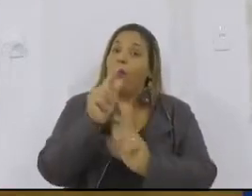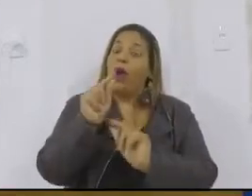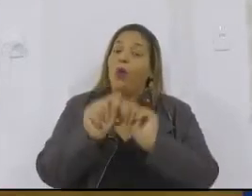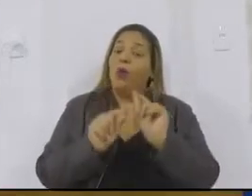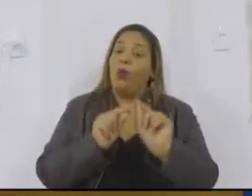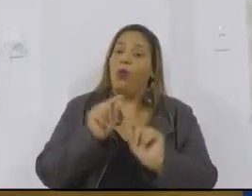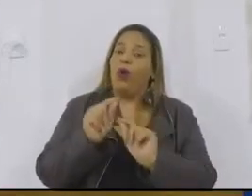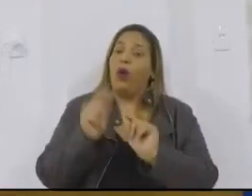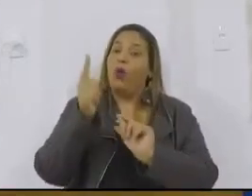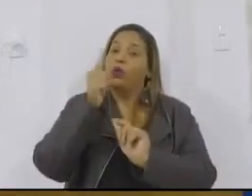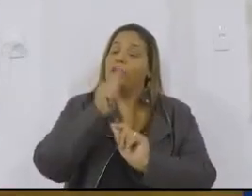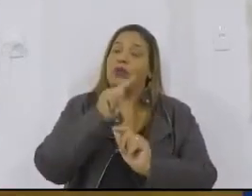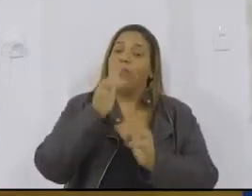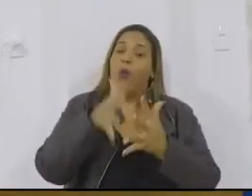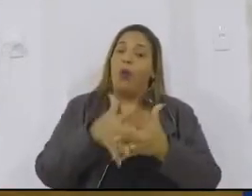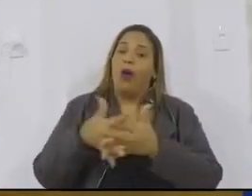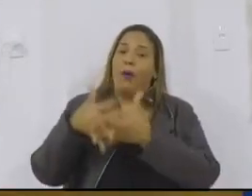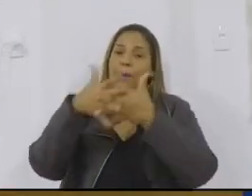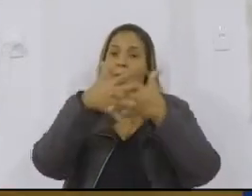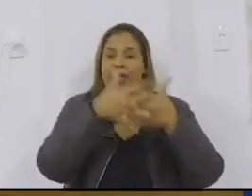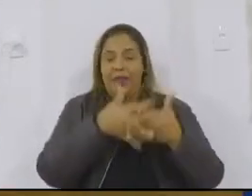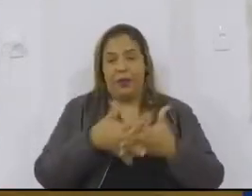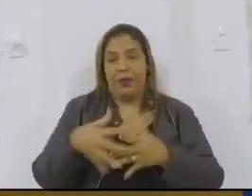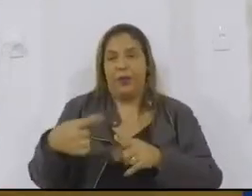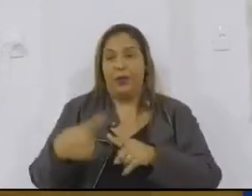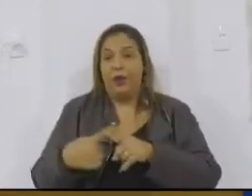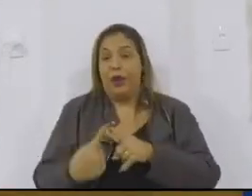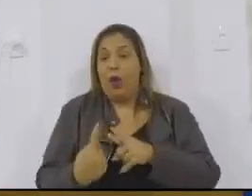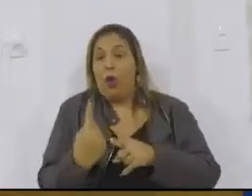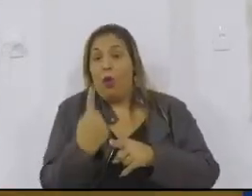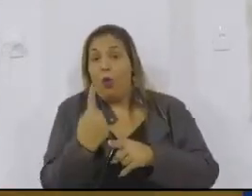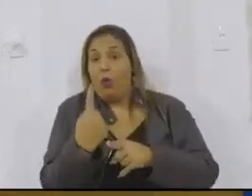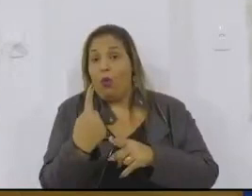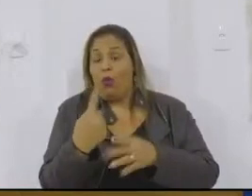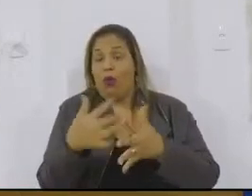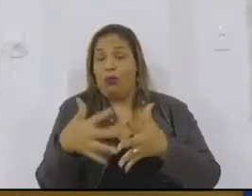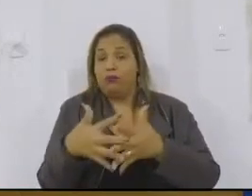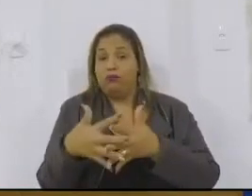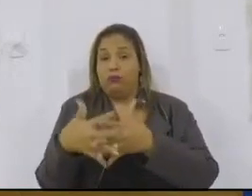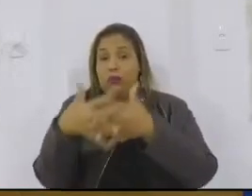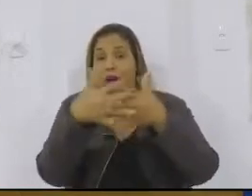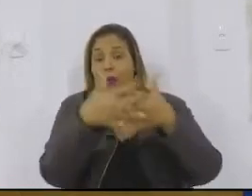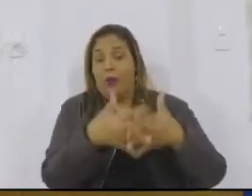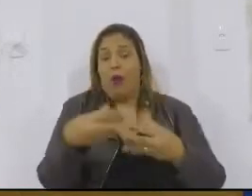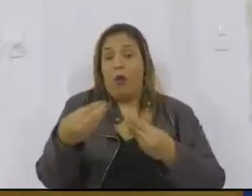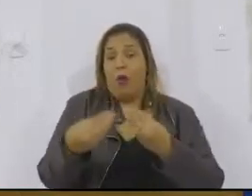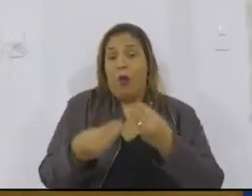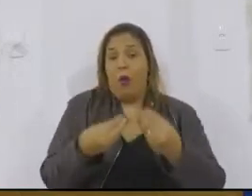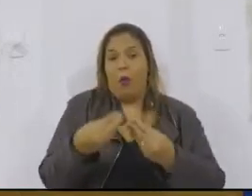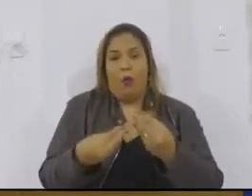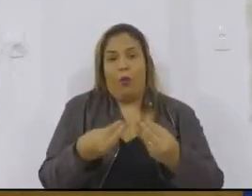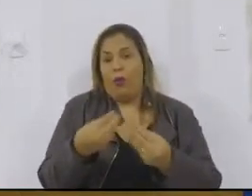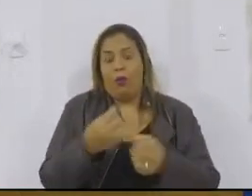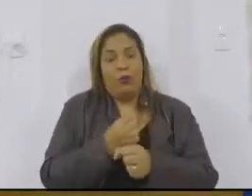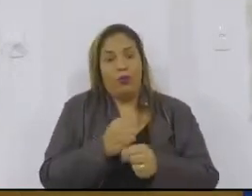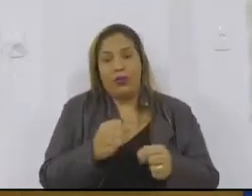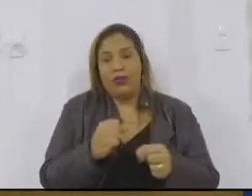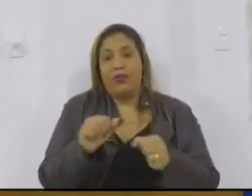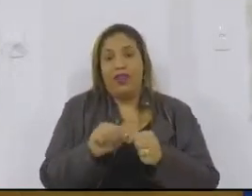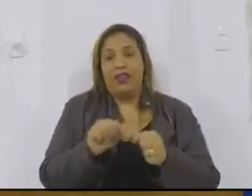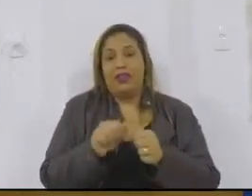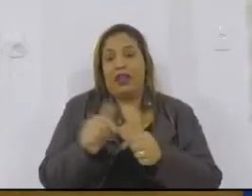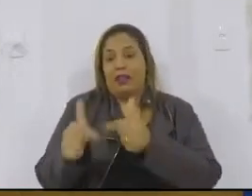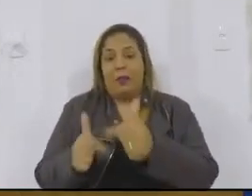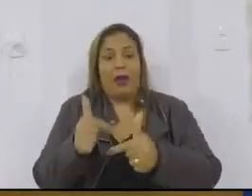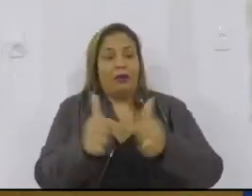se desdobrando, fazendo serviços de poda de galhos quando é solicitado pelo Meio Ambiente e de troca de lâmpada quando é solicitado pela Secretaria